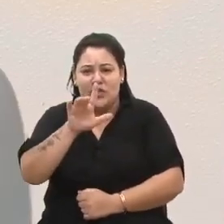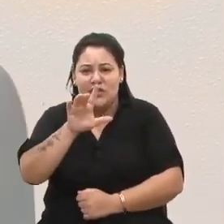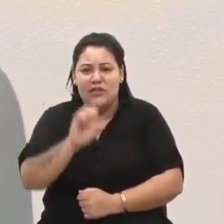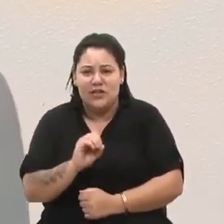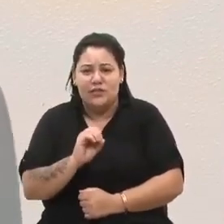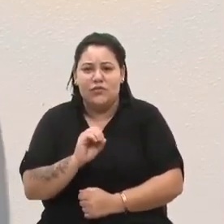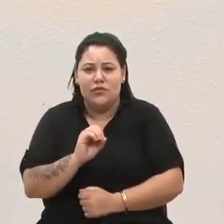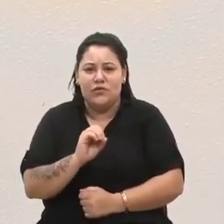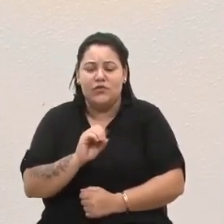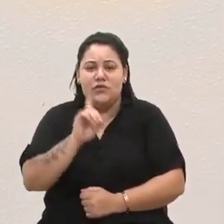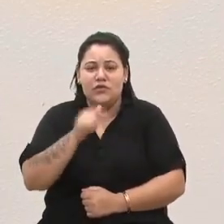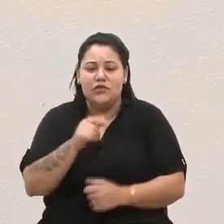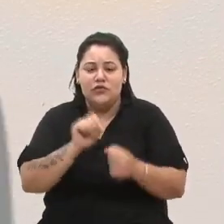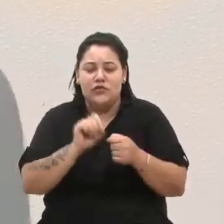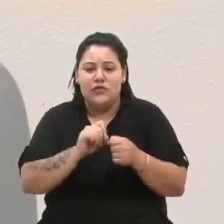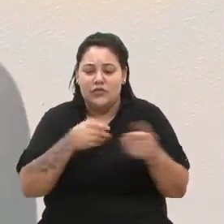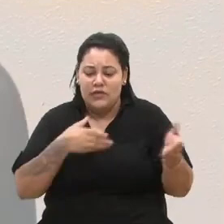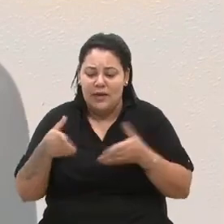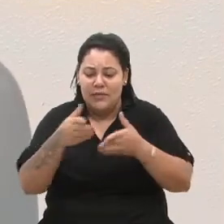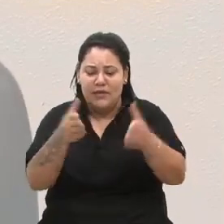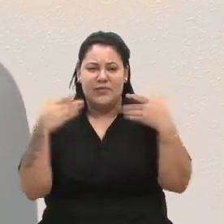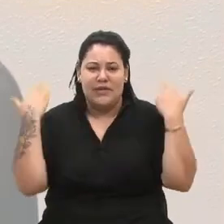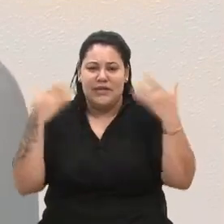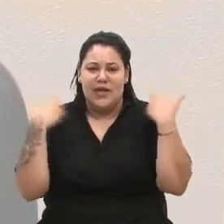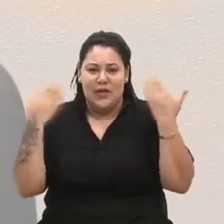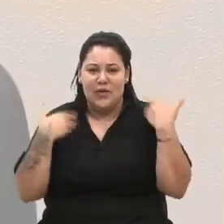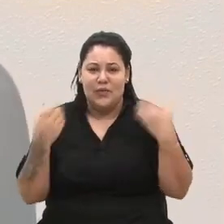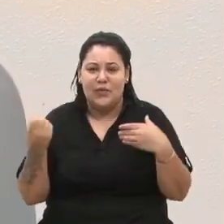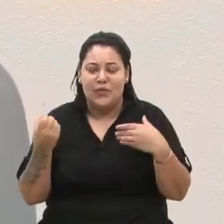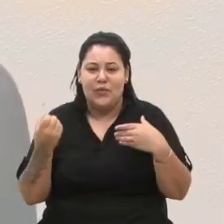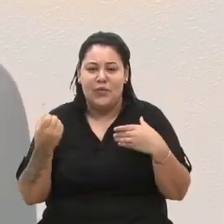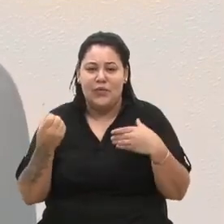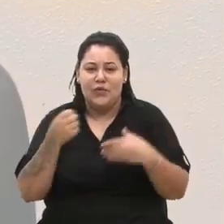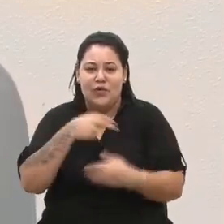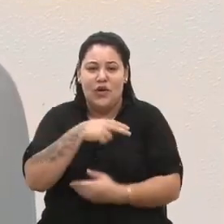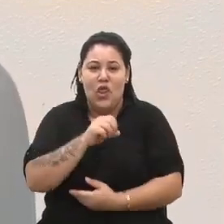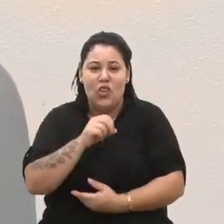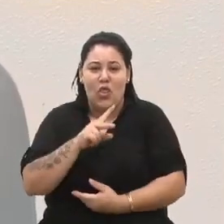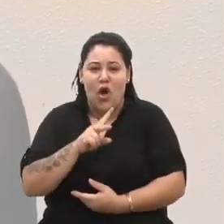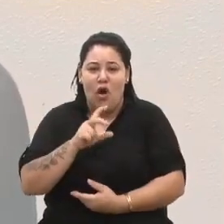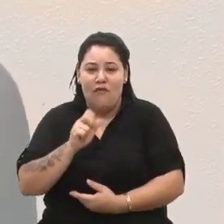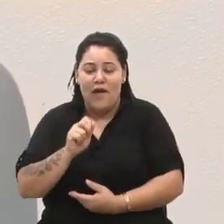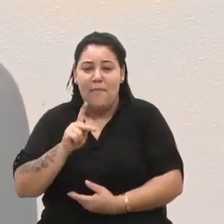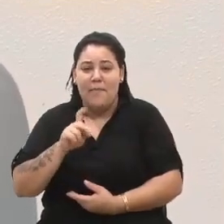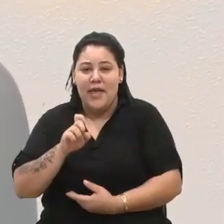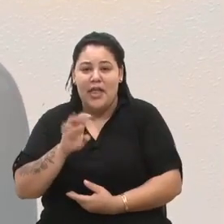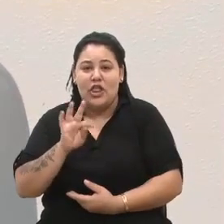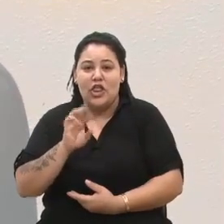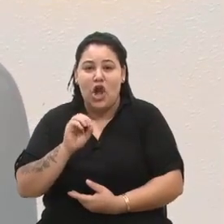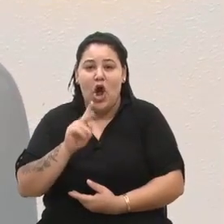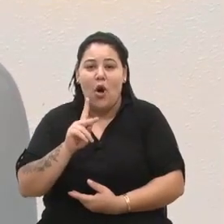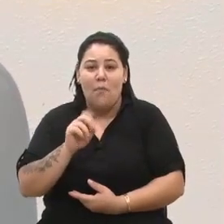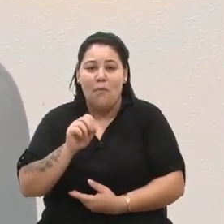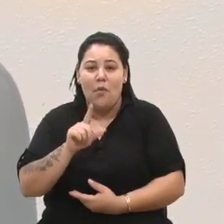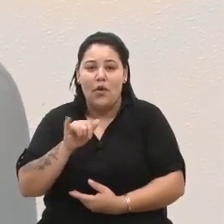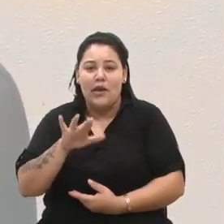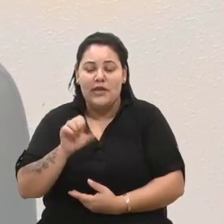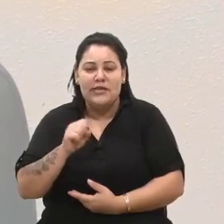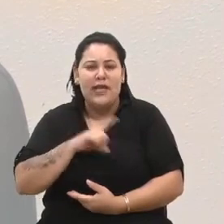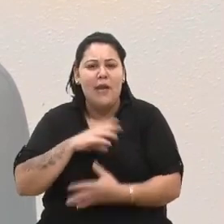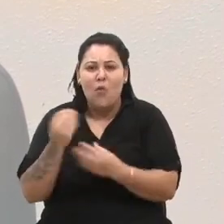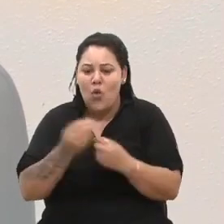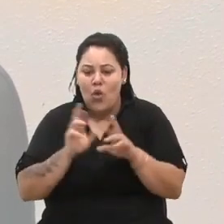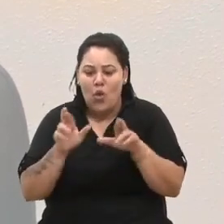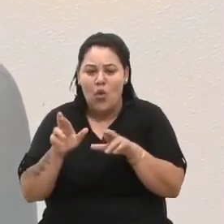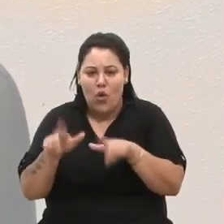Petrópolis, onde as cervejarias artesanais também são muito fortes naquela região, e teve um dos